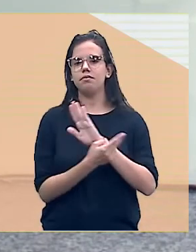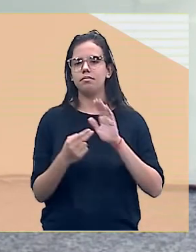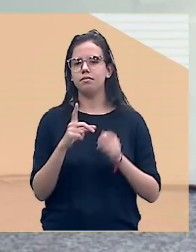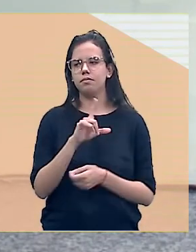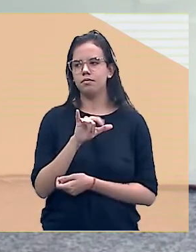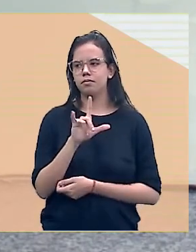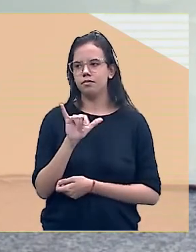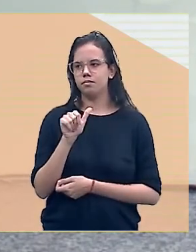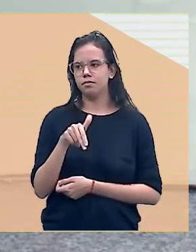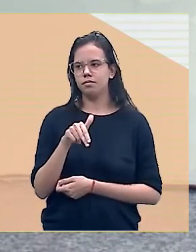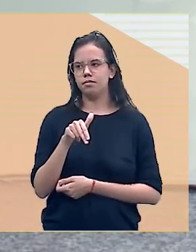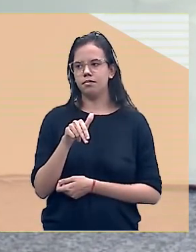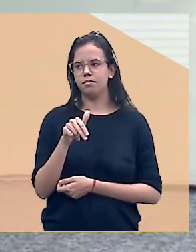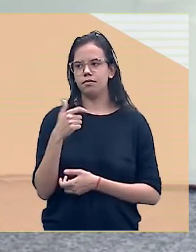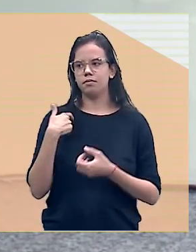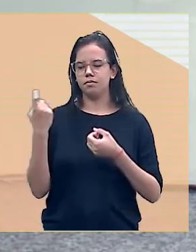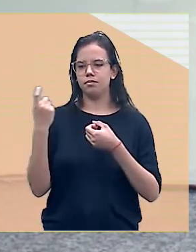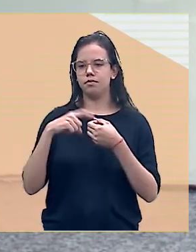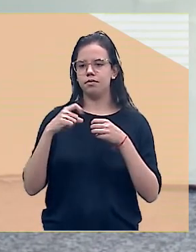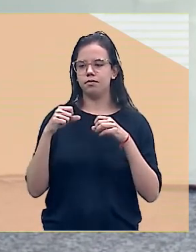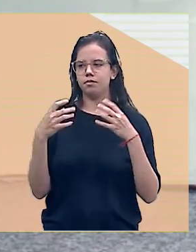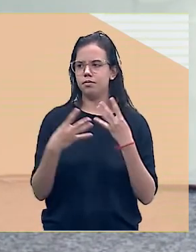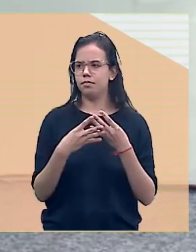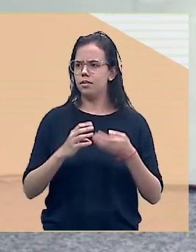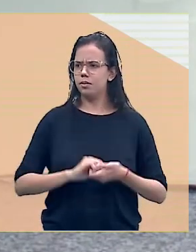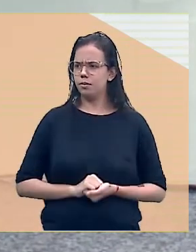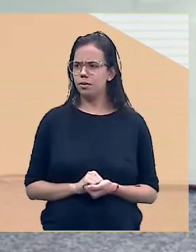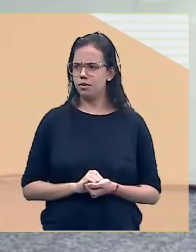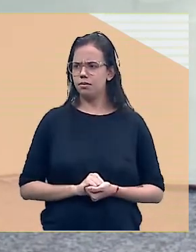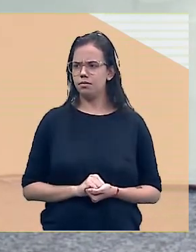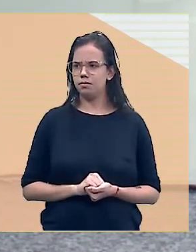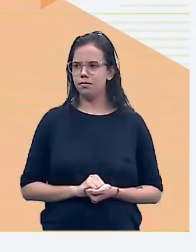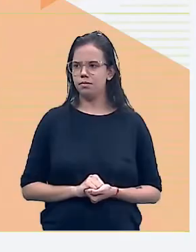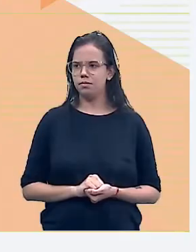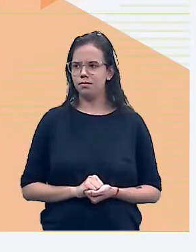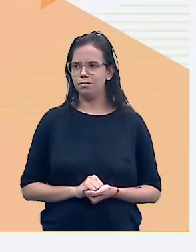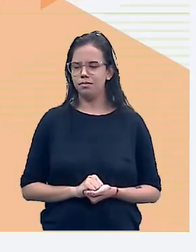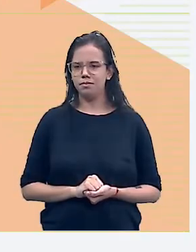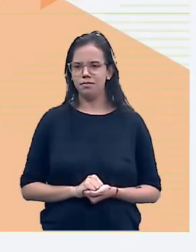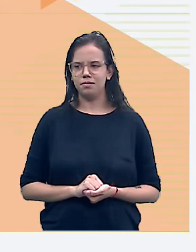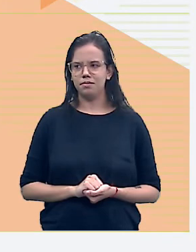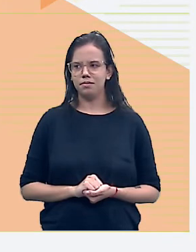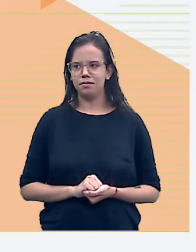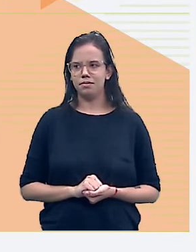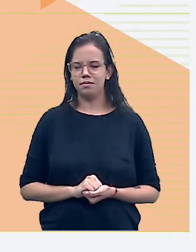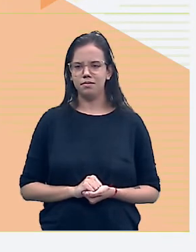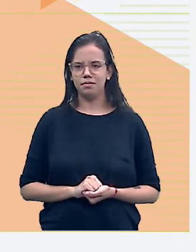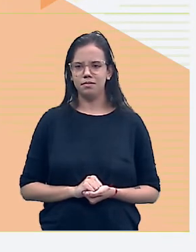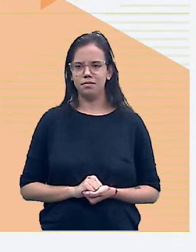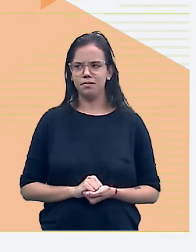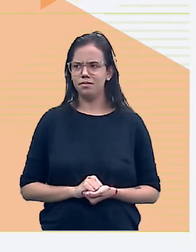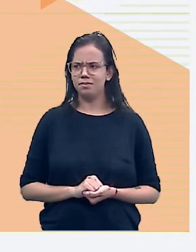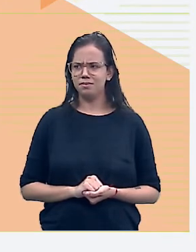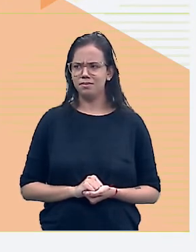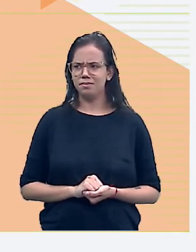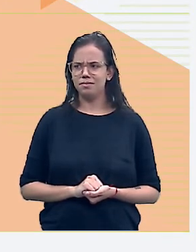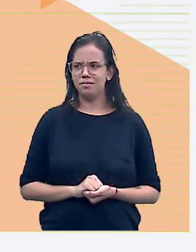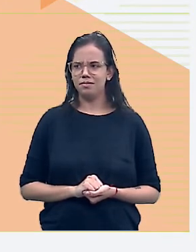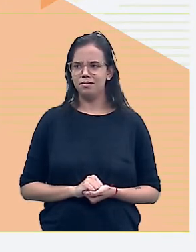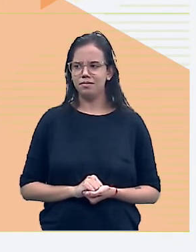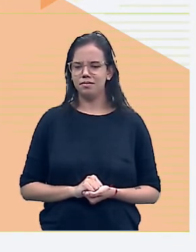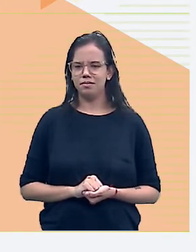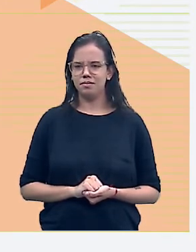aqui deixa eu voltar um pouquinho aqui tá certo aqui tá bom Deixa eu voltar aqui mais um pouquinho